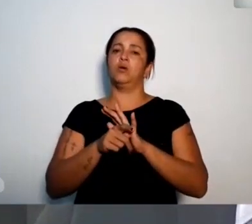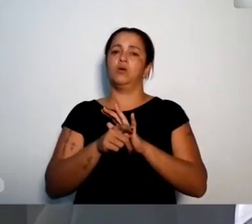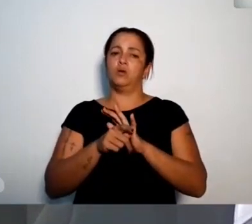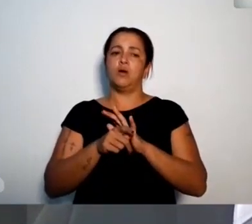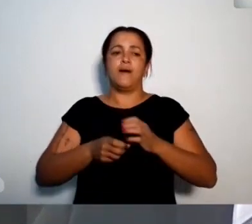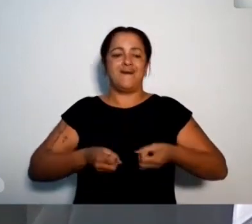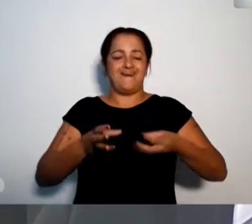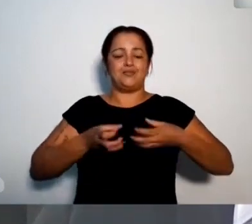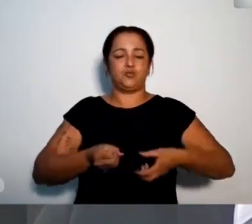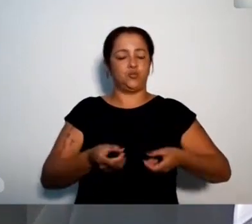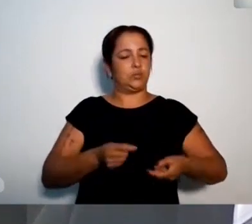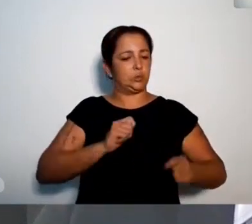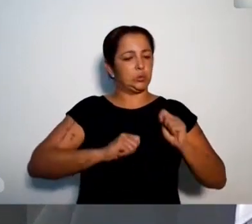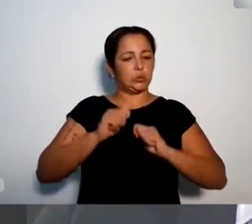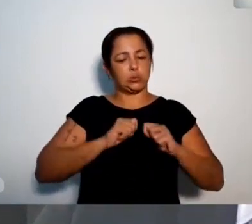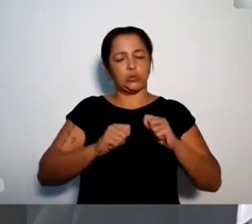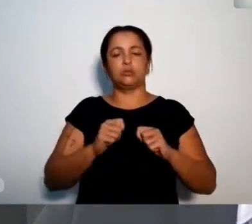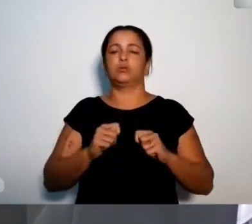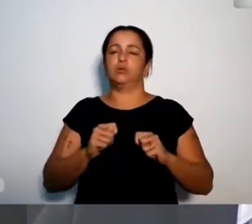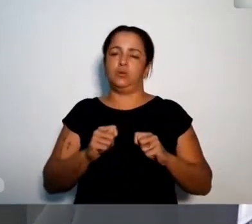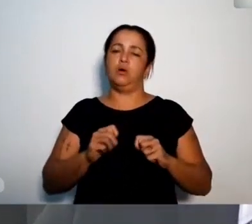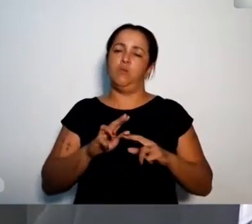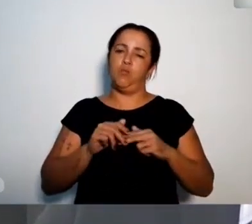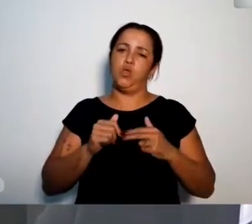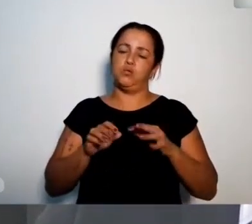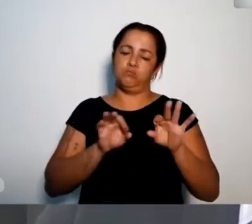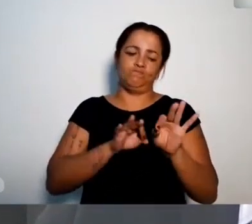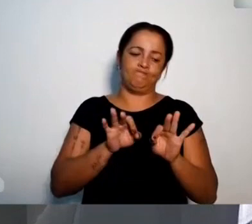contenção de gastos, precisa fazer um ajuste